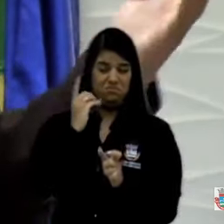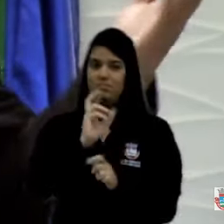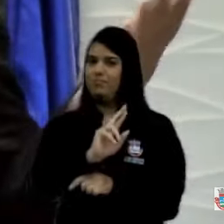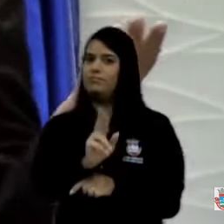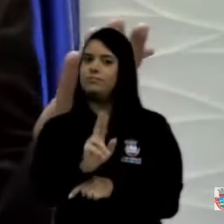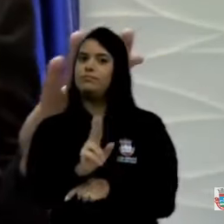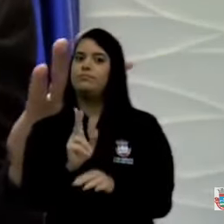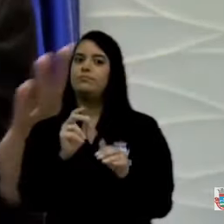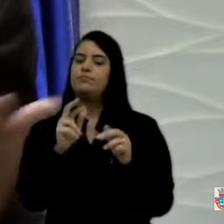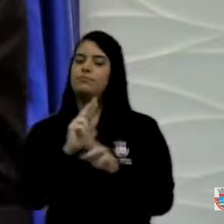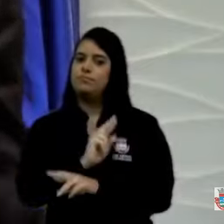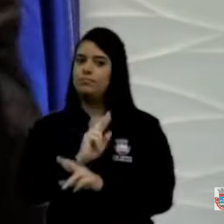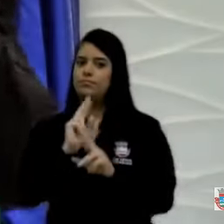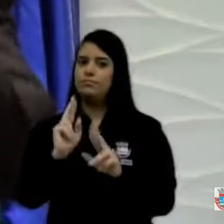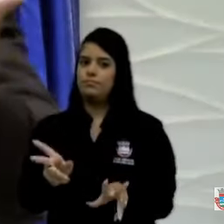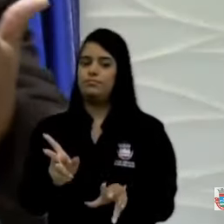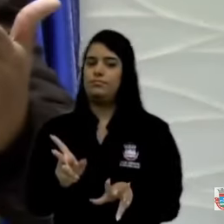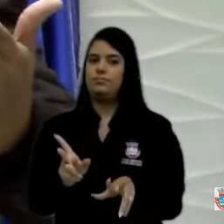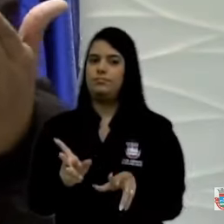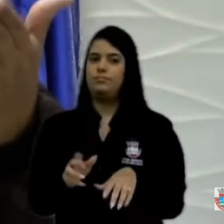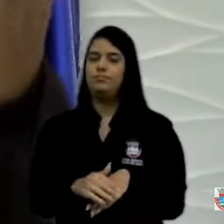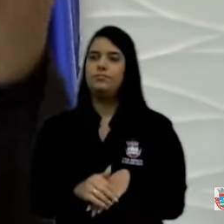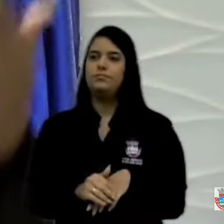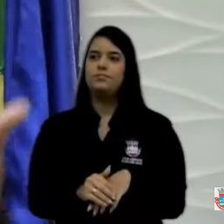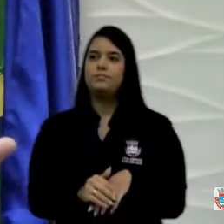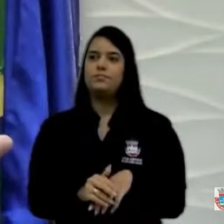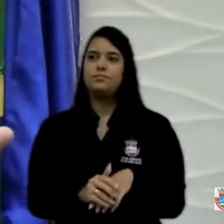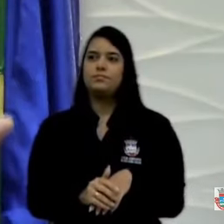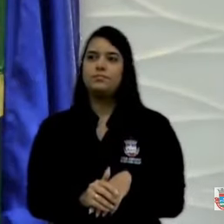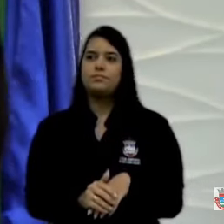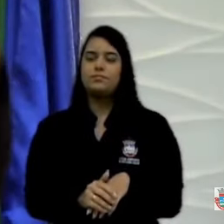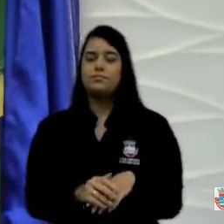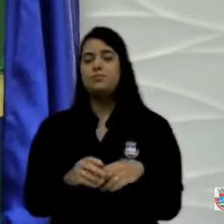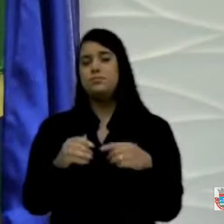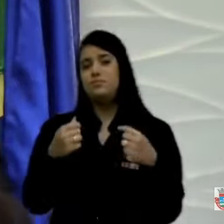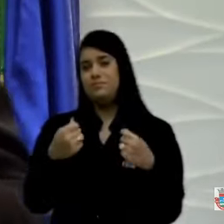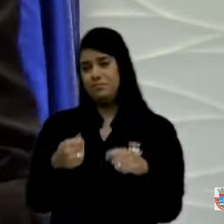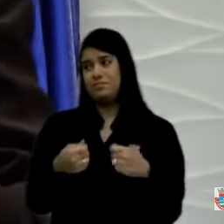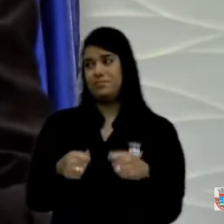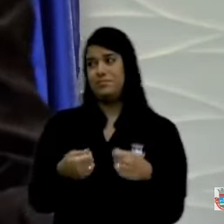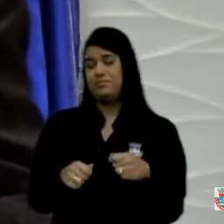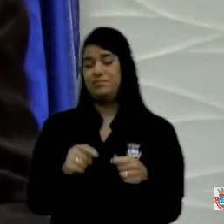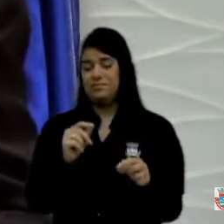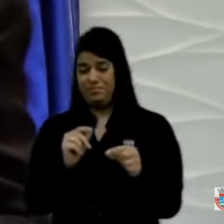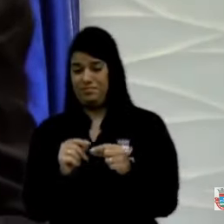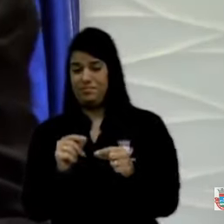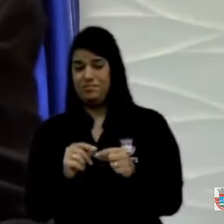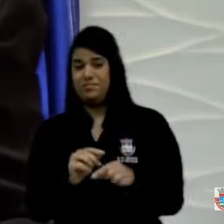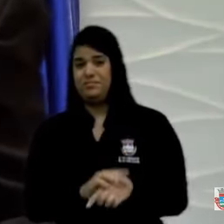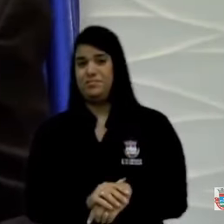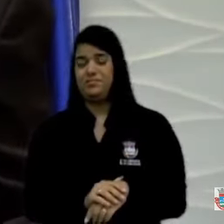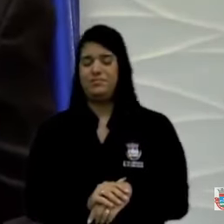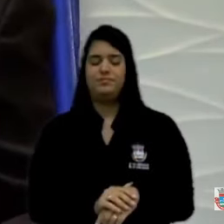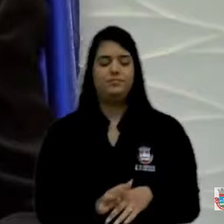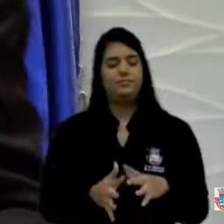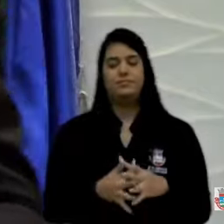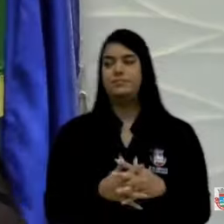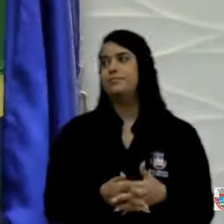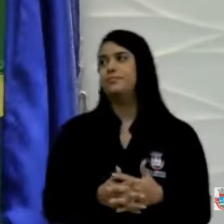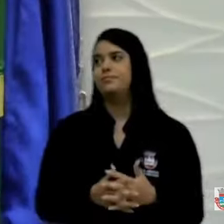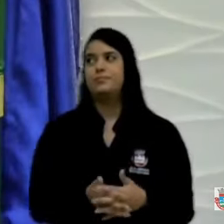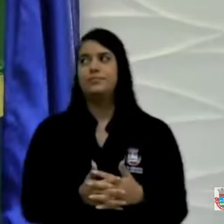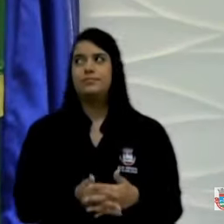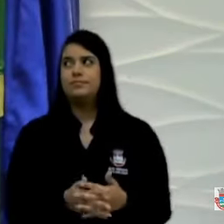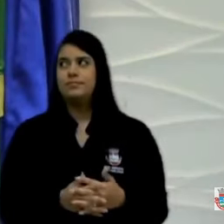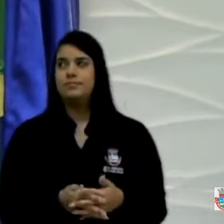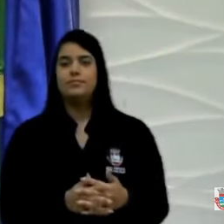nada para apresentar, tem que apelar para essas formas, não é, deprimentes, essas